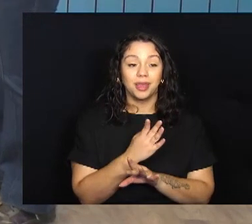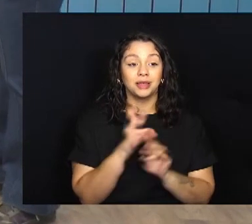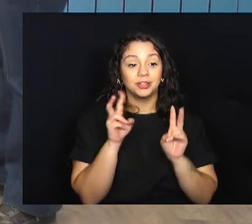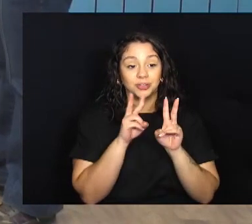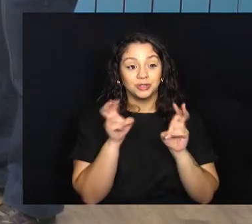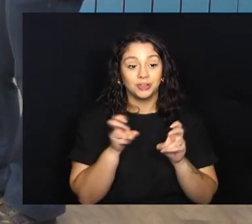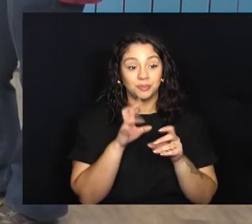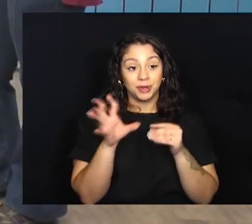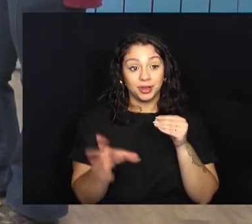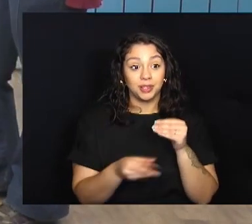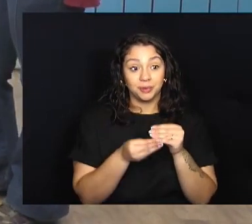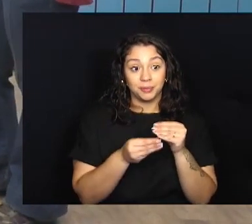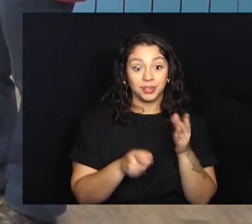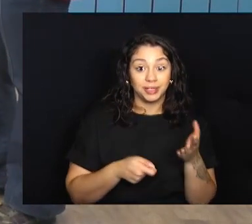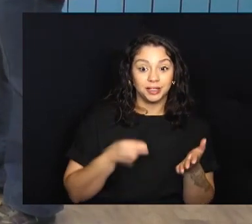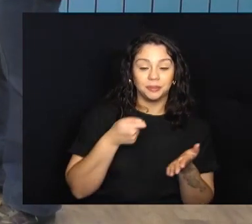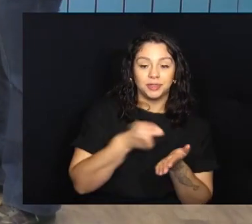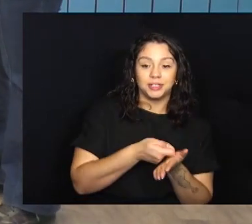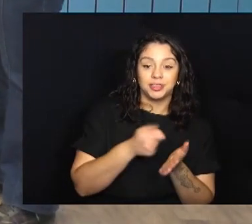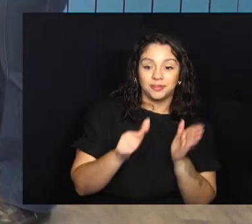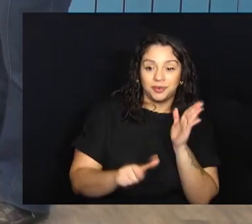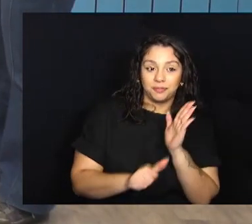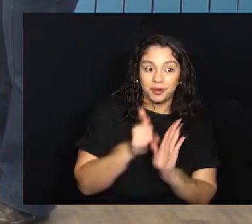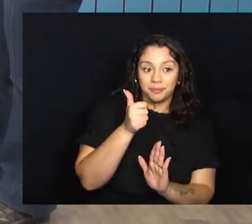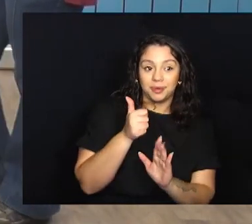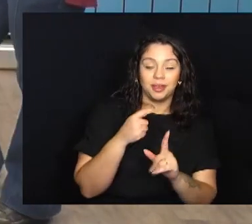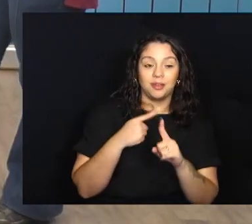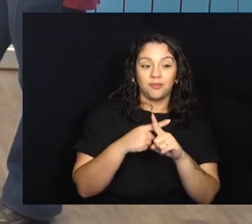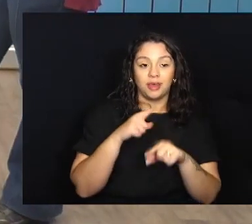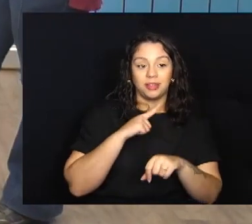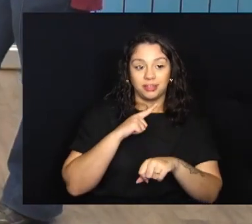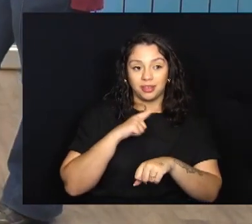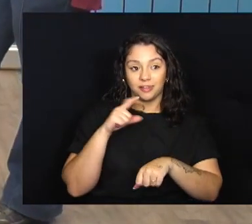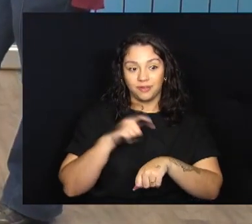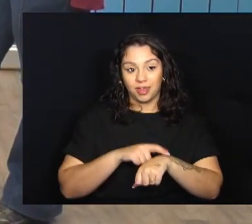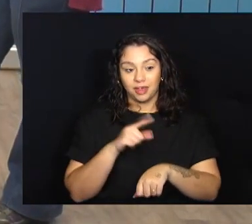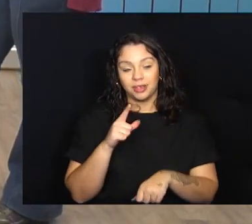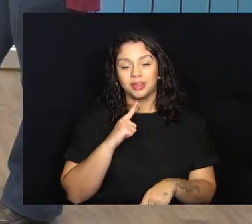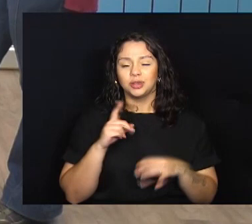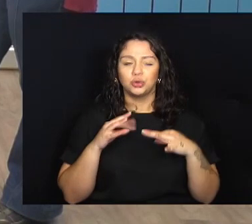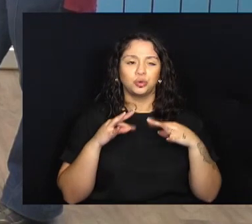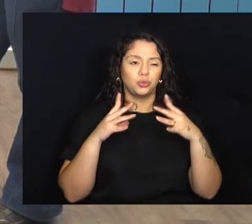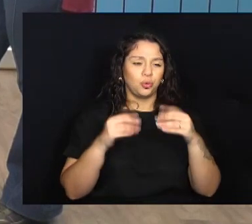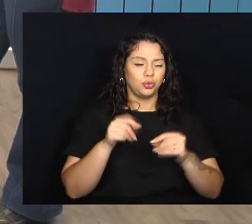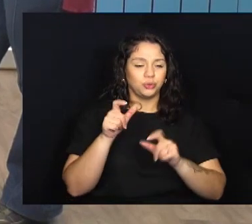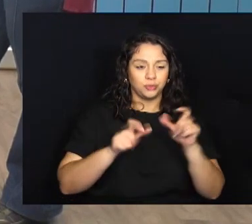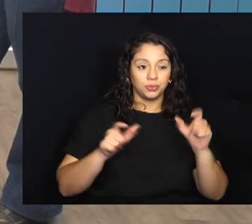emendas impositivas, pela primeira vez vocês estiveram à disposição, todos os parlamentares,